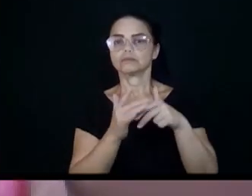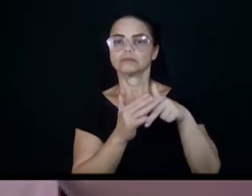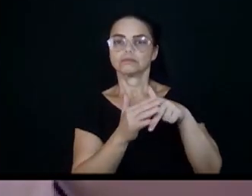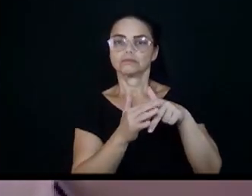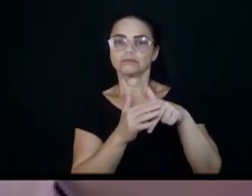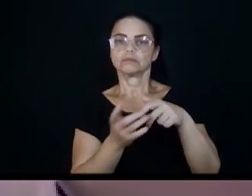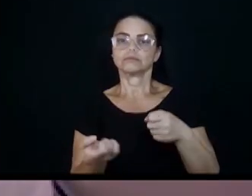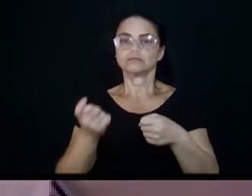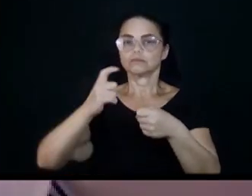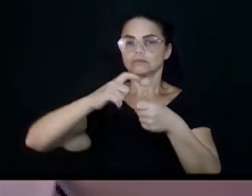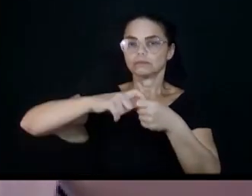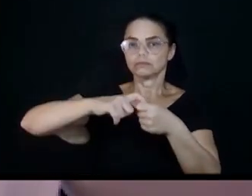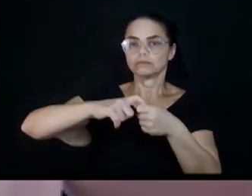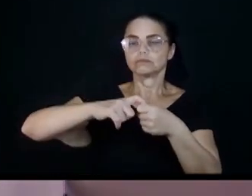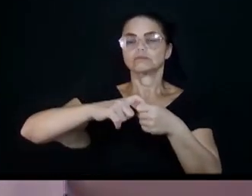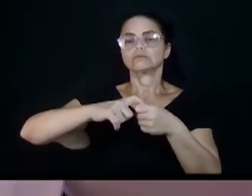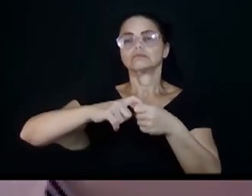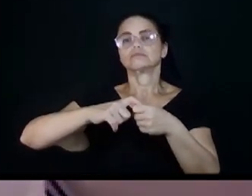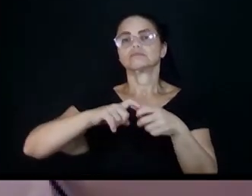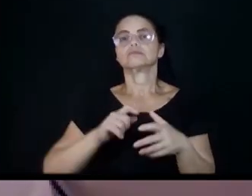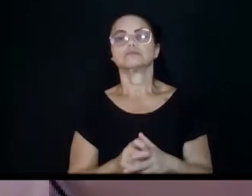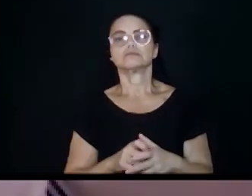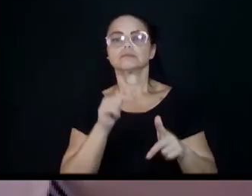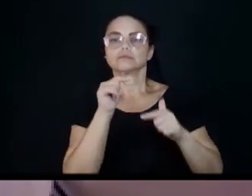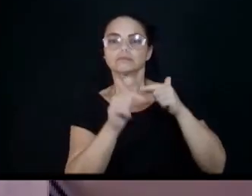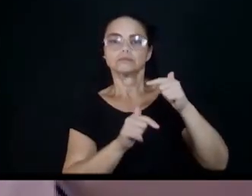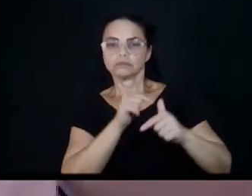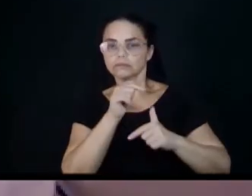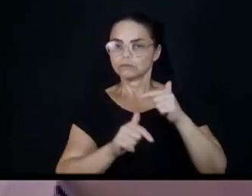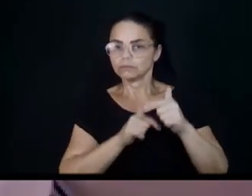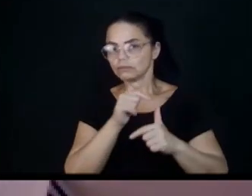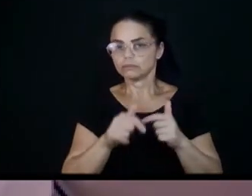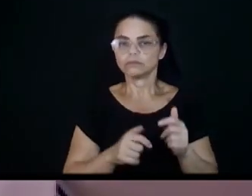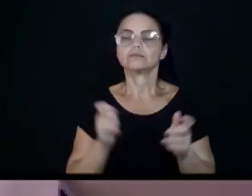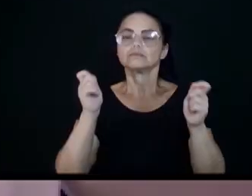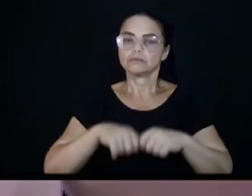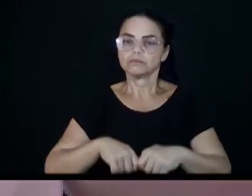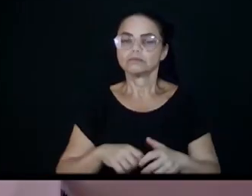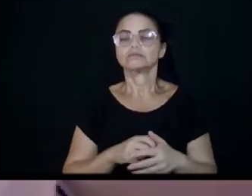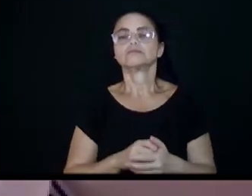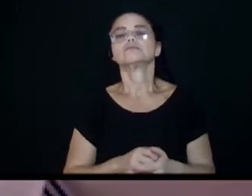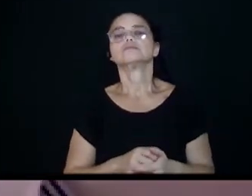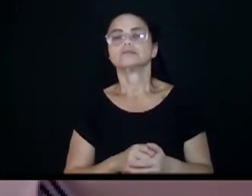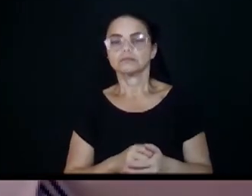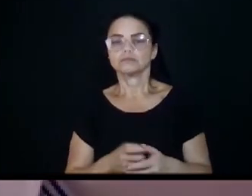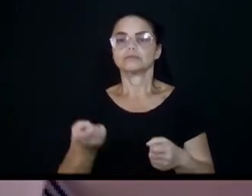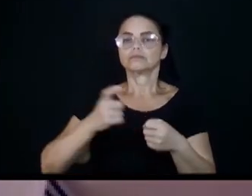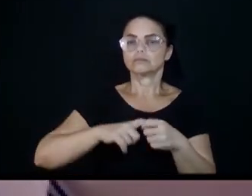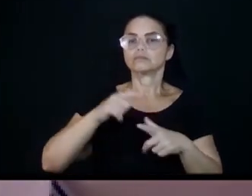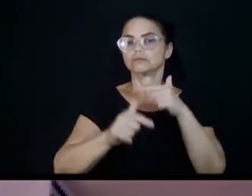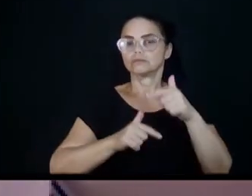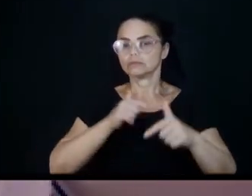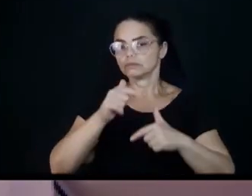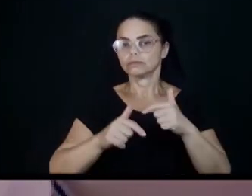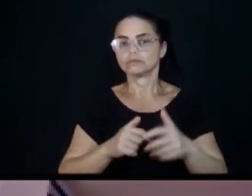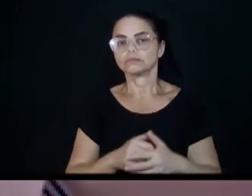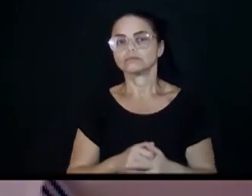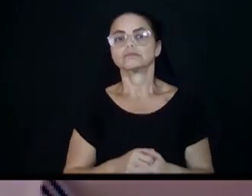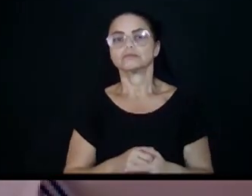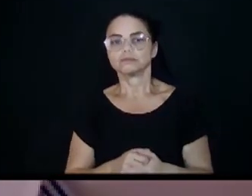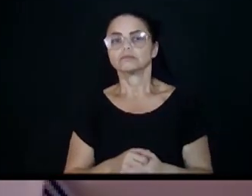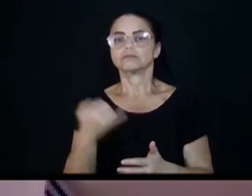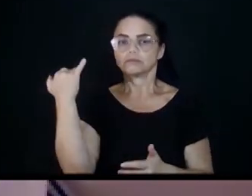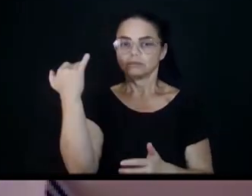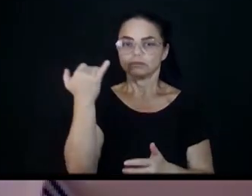se reintegre ao trabalho, né? Que ele possa, em alguns casos, voltar ao trabalho. Isso é muito importante para ele